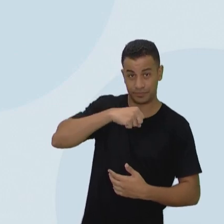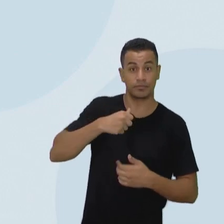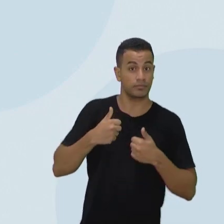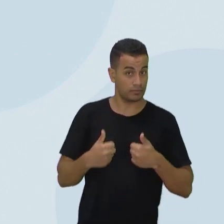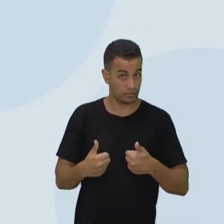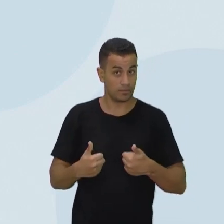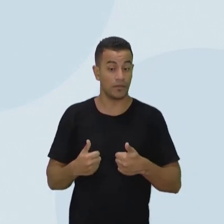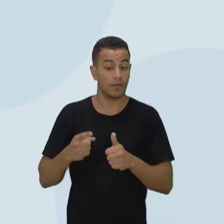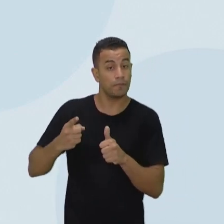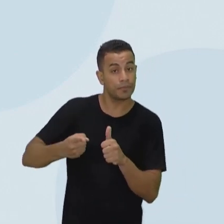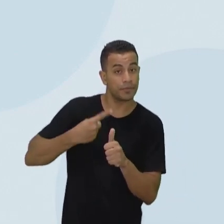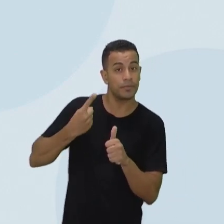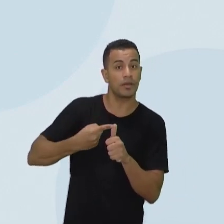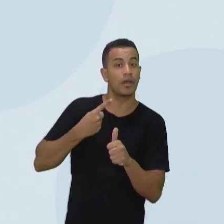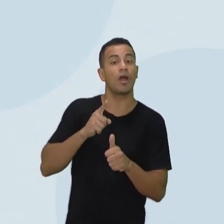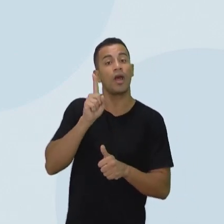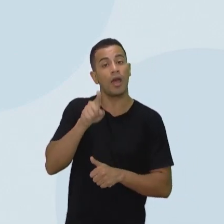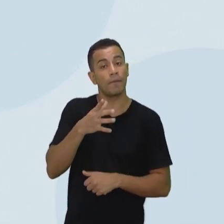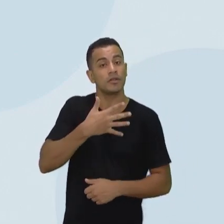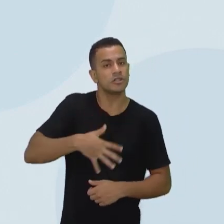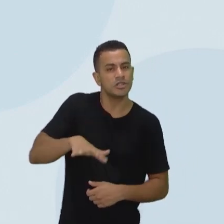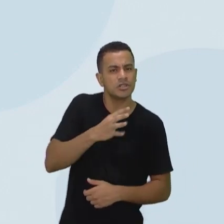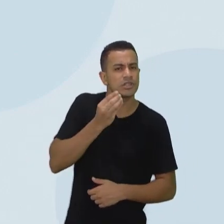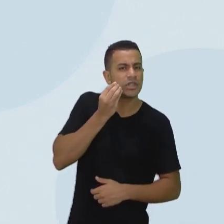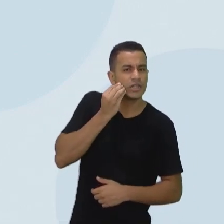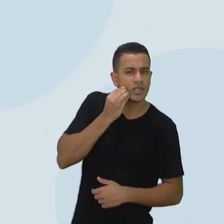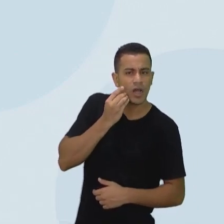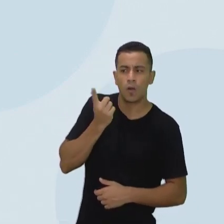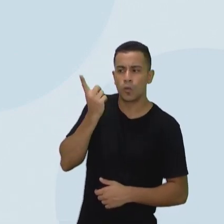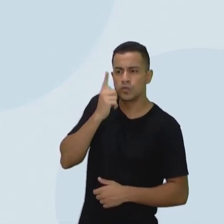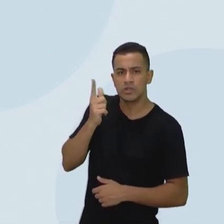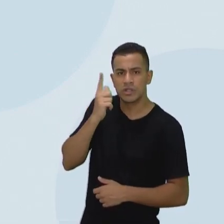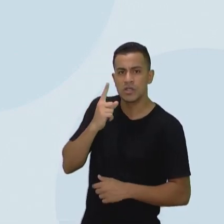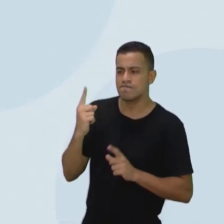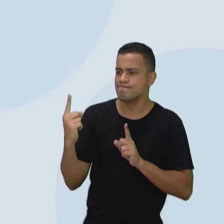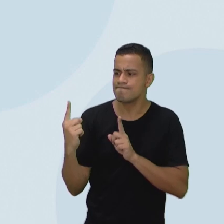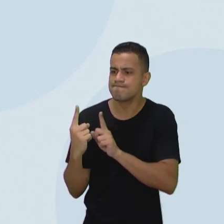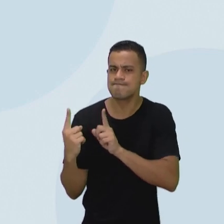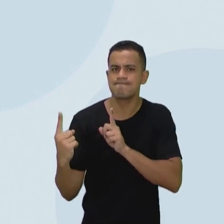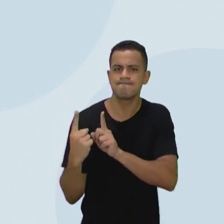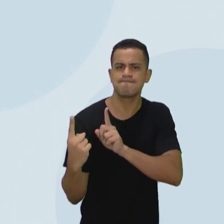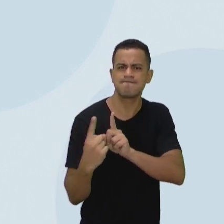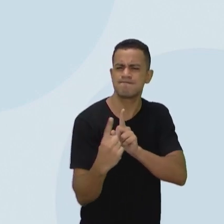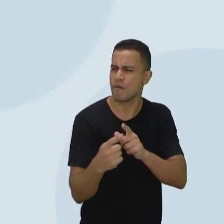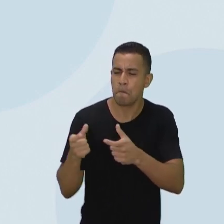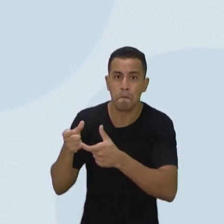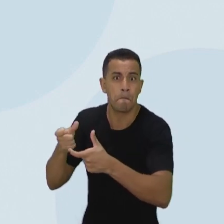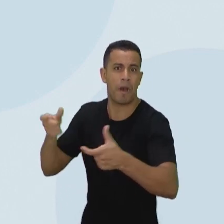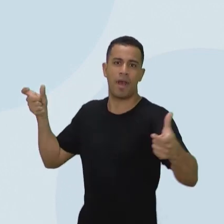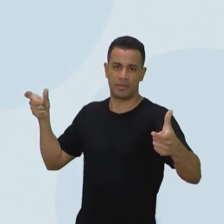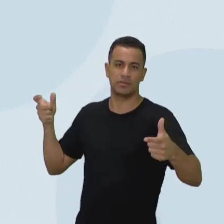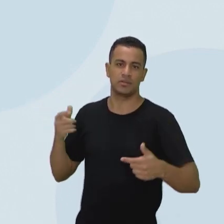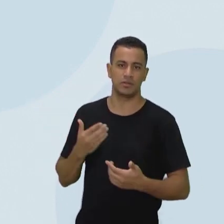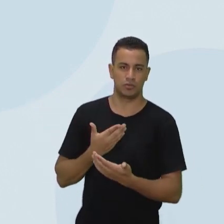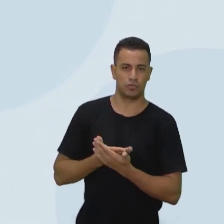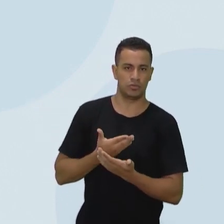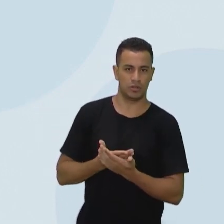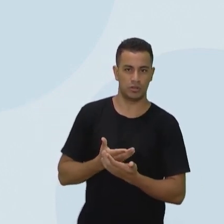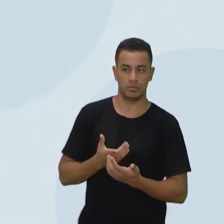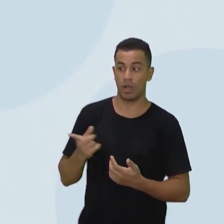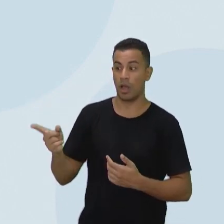abraçar maior número de estudantes, para que a gente consiga chegar neles. E segundo, para desenvolver o protagonismo, autonomia,